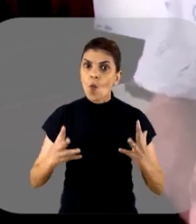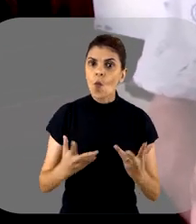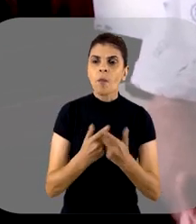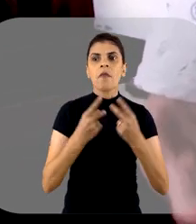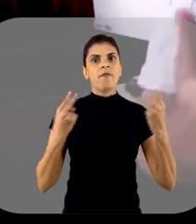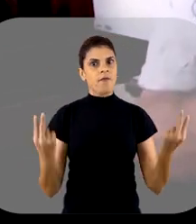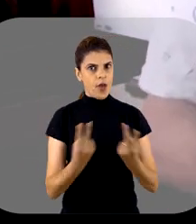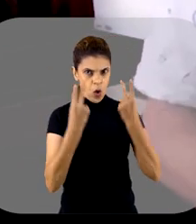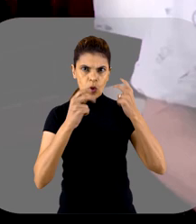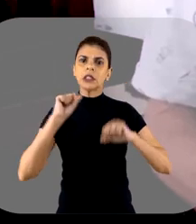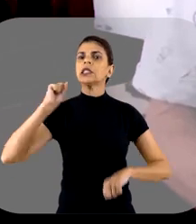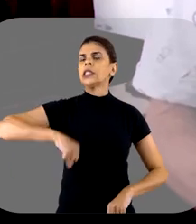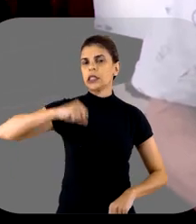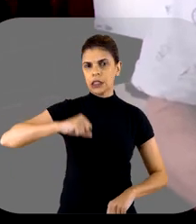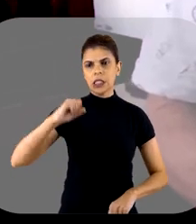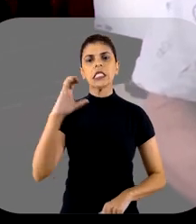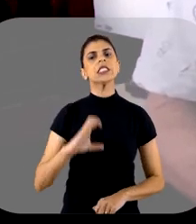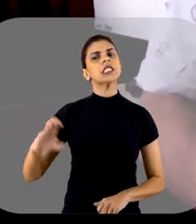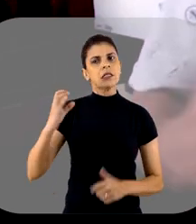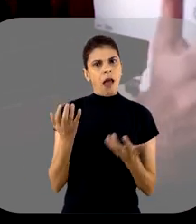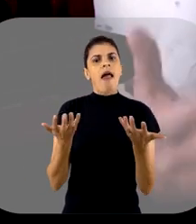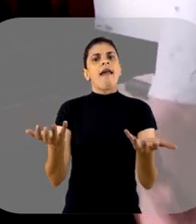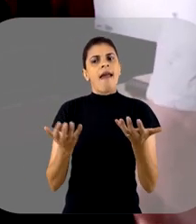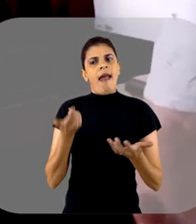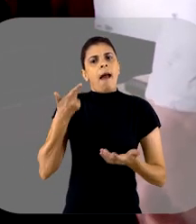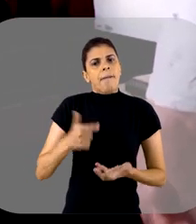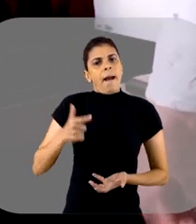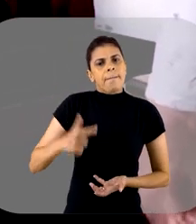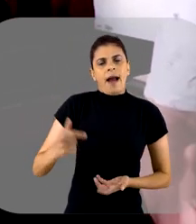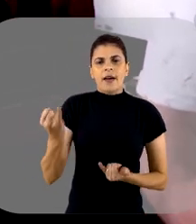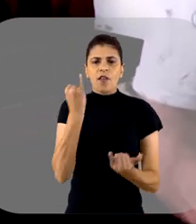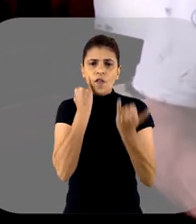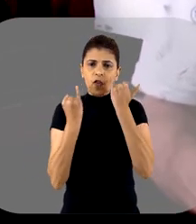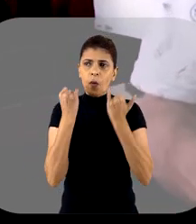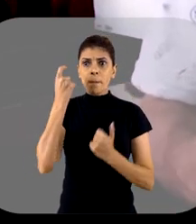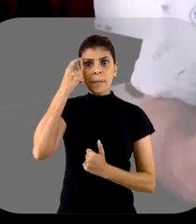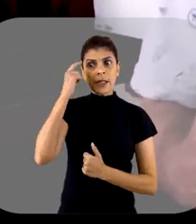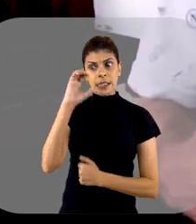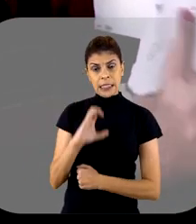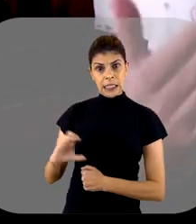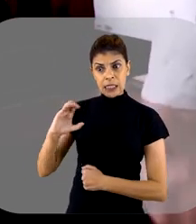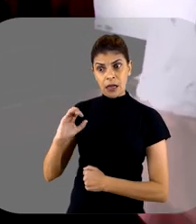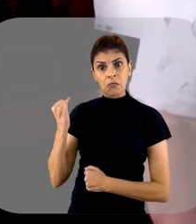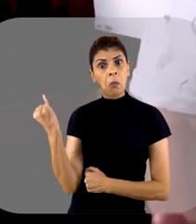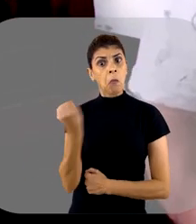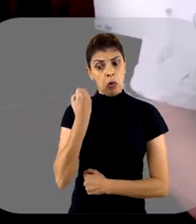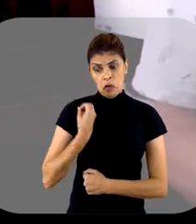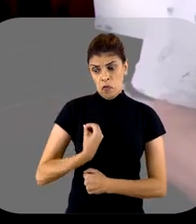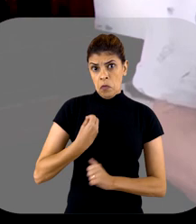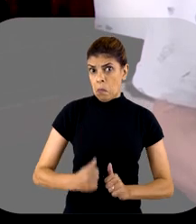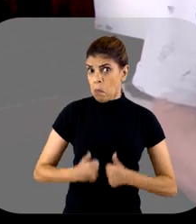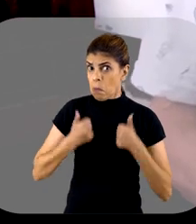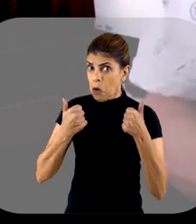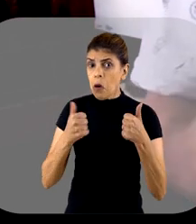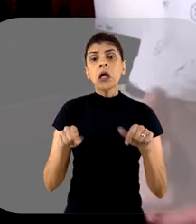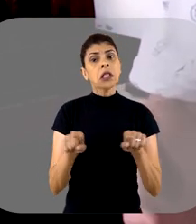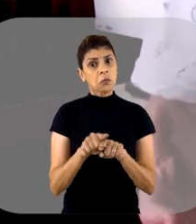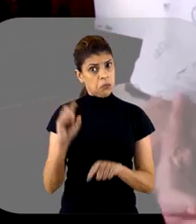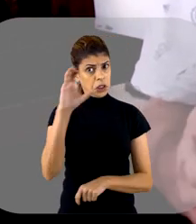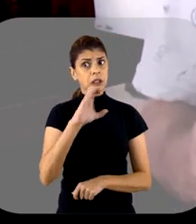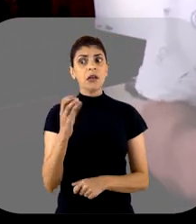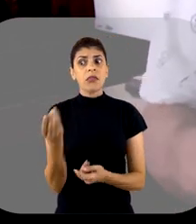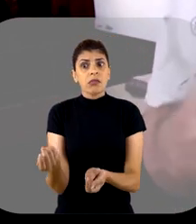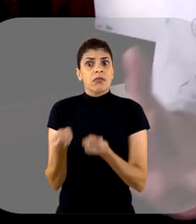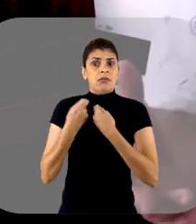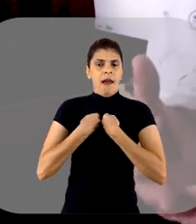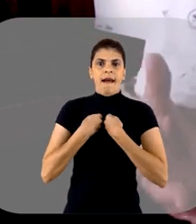qualidade, mas valorizam muito a ciência. Querem ter mais informação, acham que a ciência é importante para melhorar suas vidas e acham também